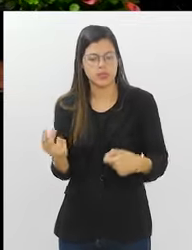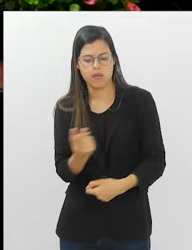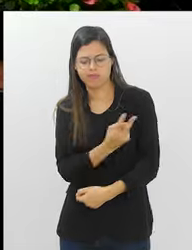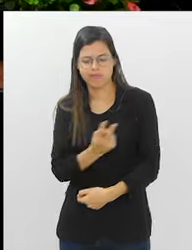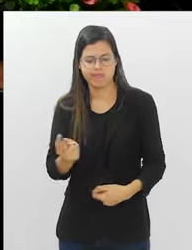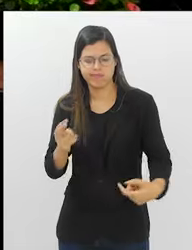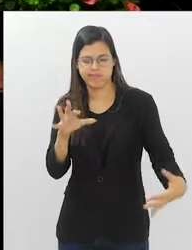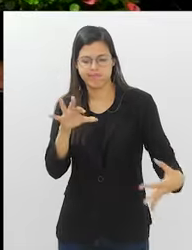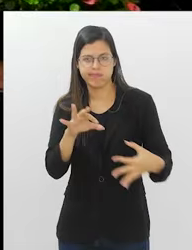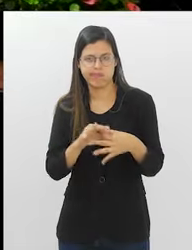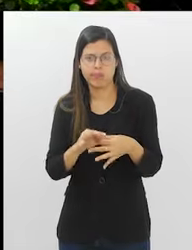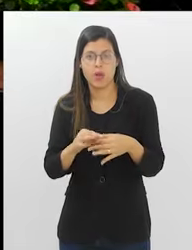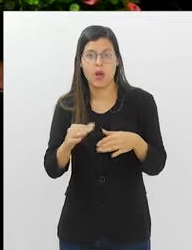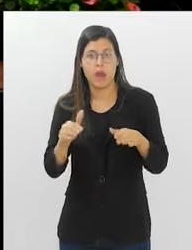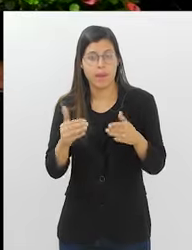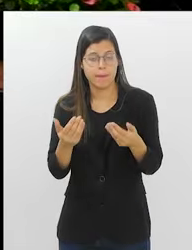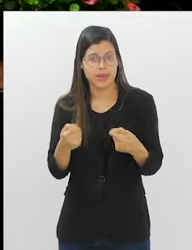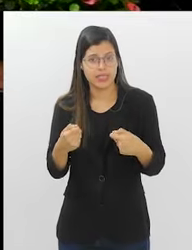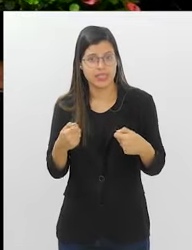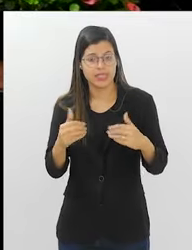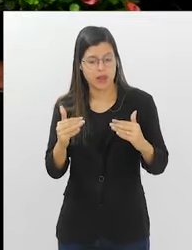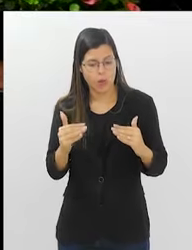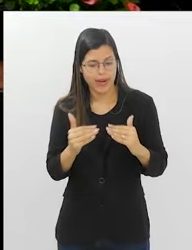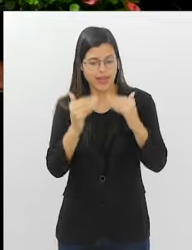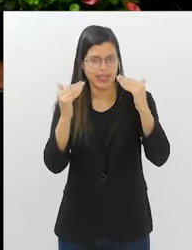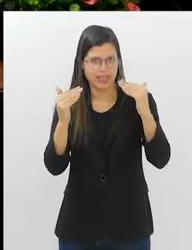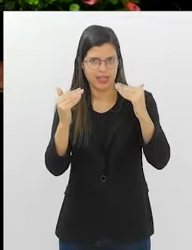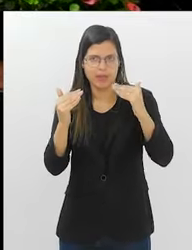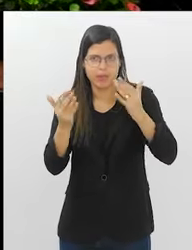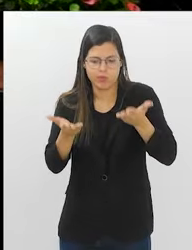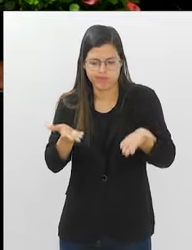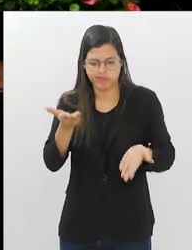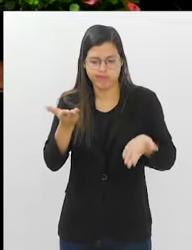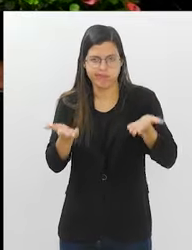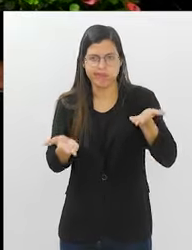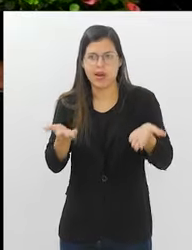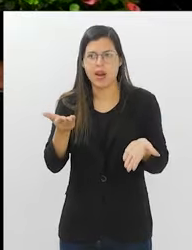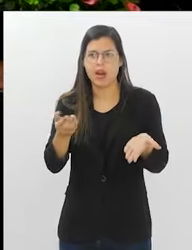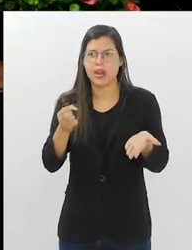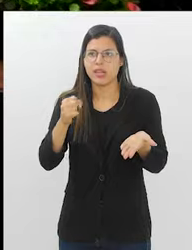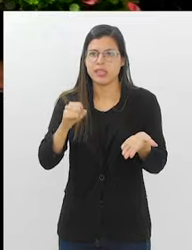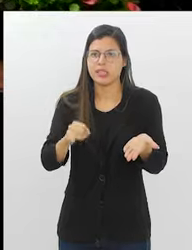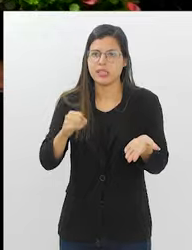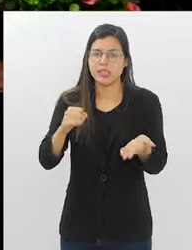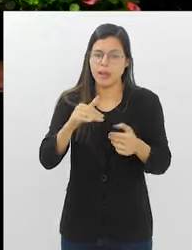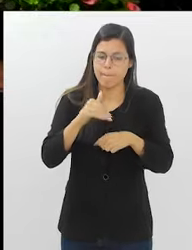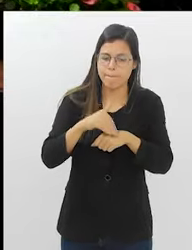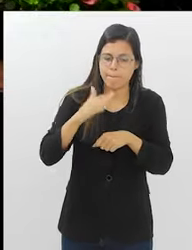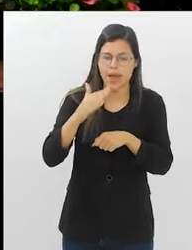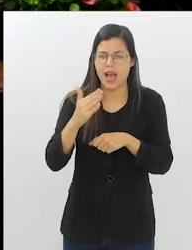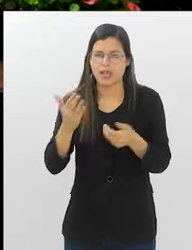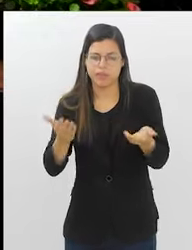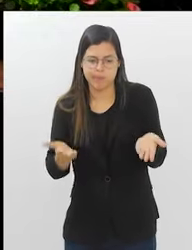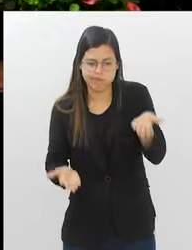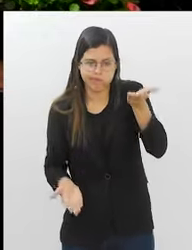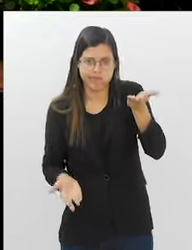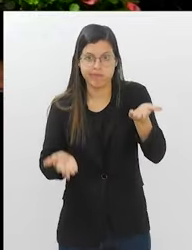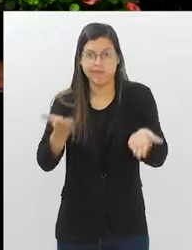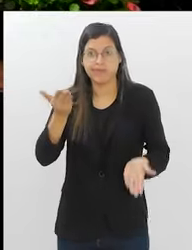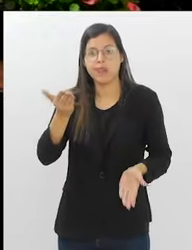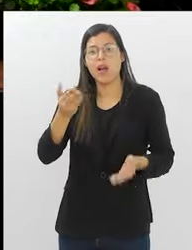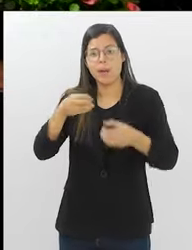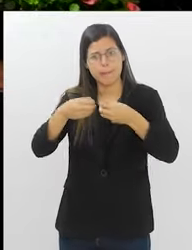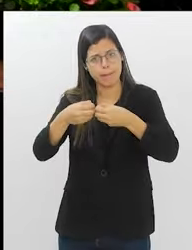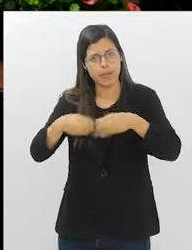essa conciliação se dá por equilíbrio, tanto de um lado quanto de outro. Se eu exagero mais de um lado ou mais de outro,